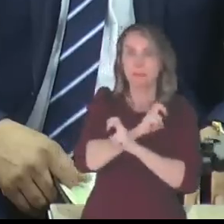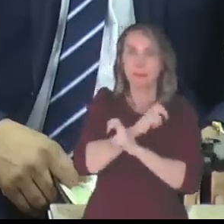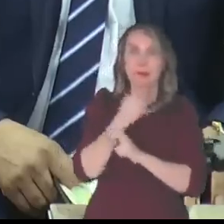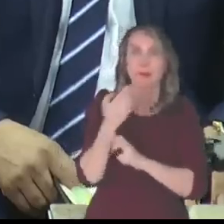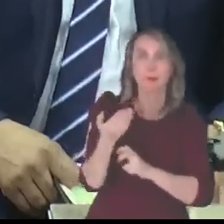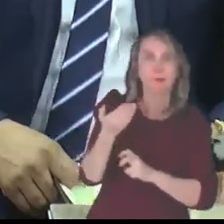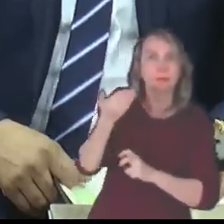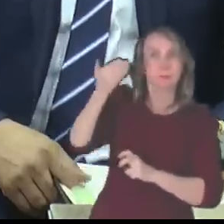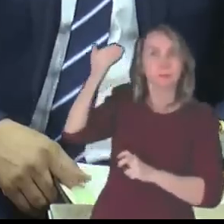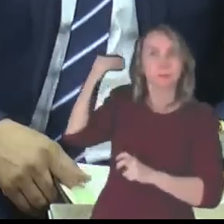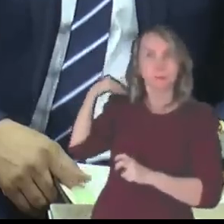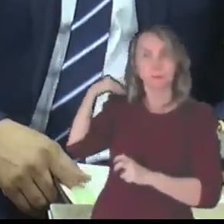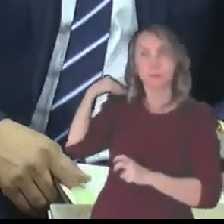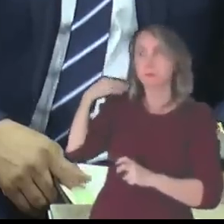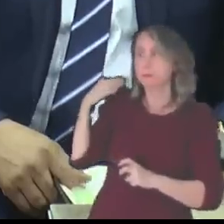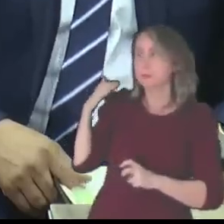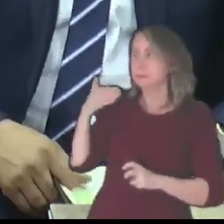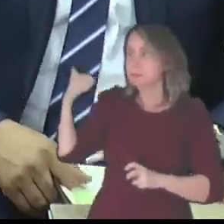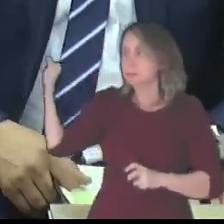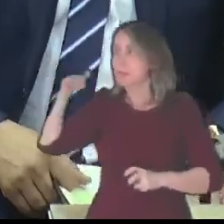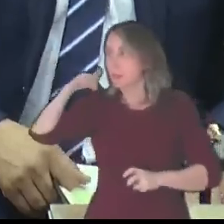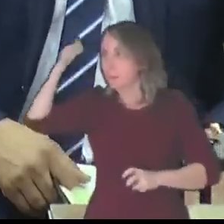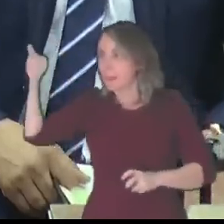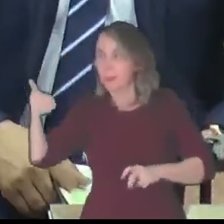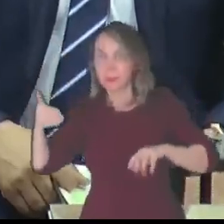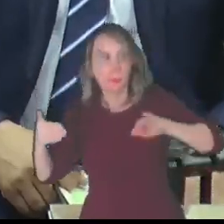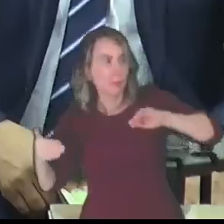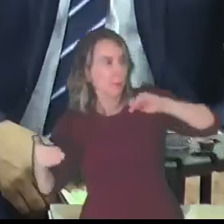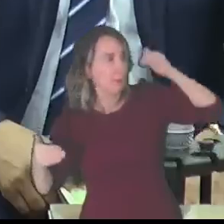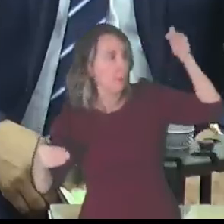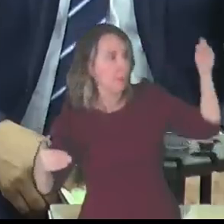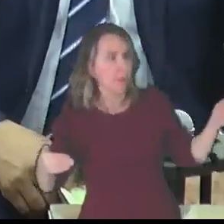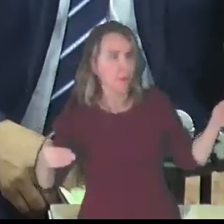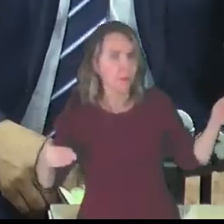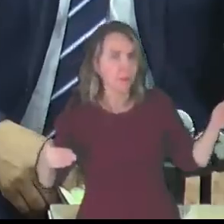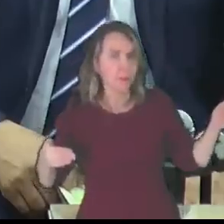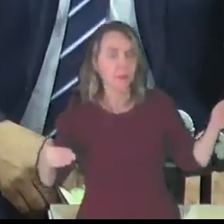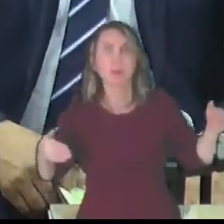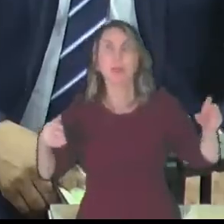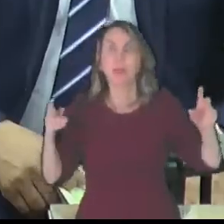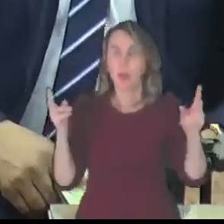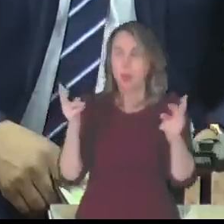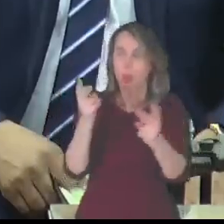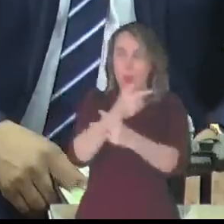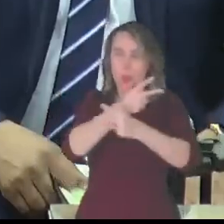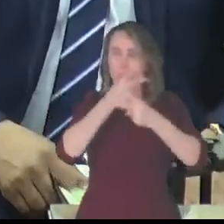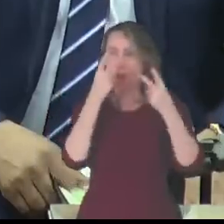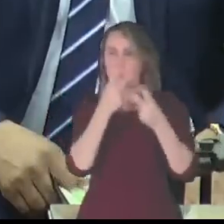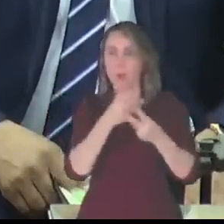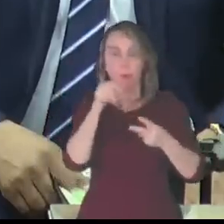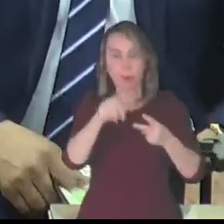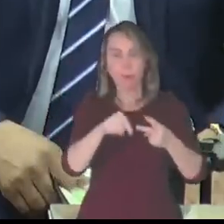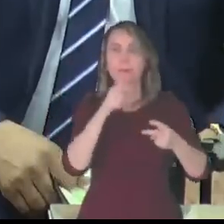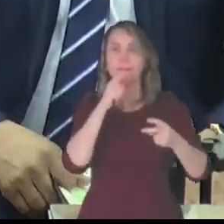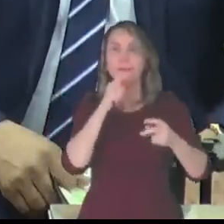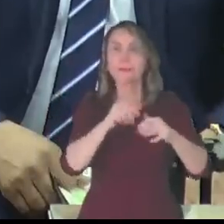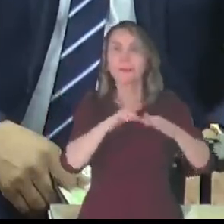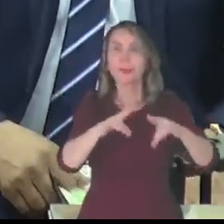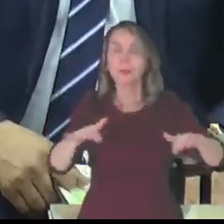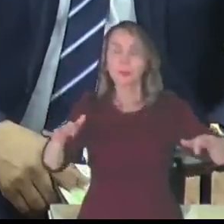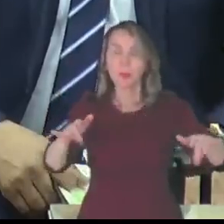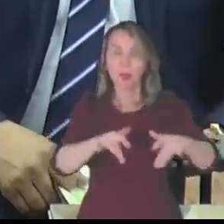Monte do lado Monte do outro Senhor e o vento soprou e o mar se abriu